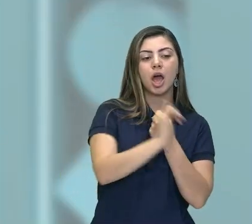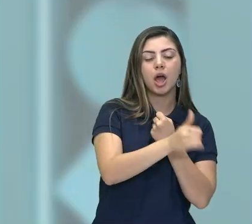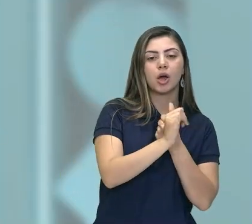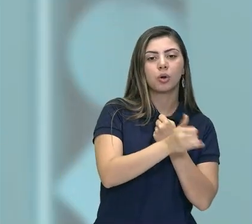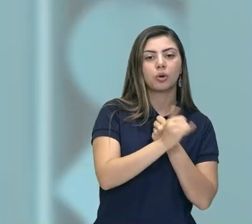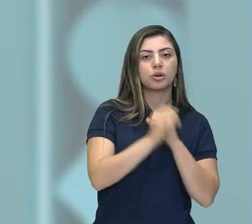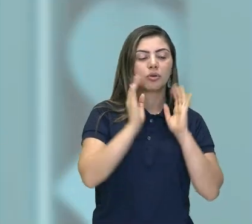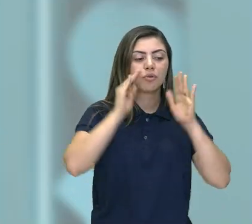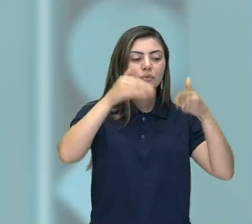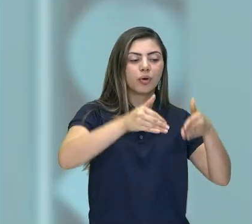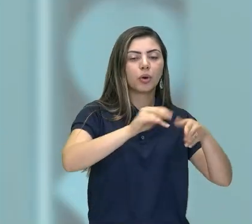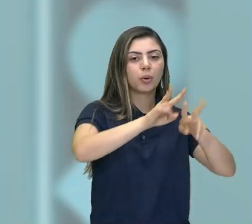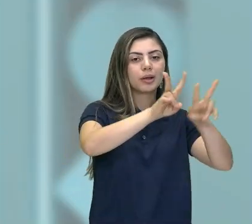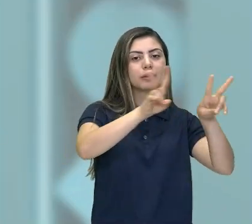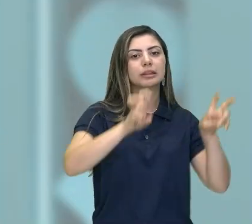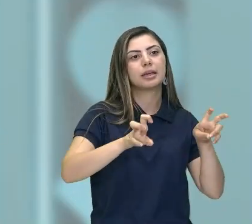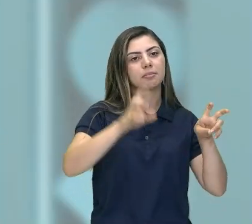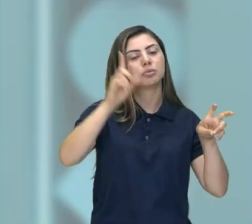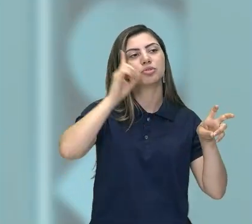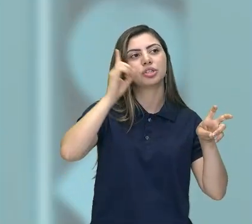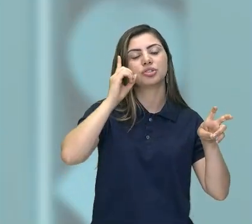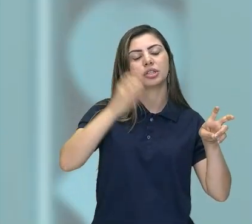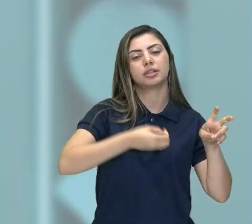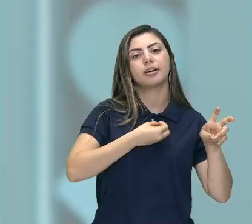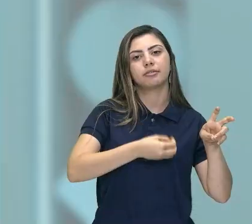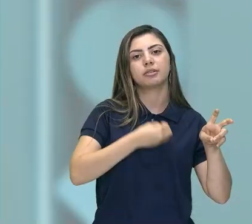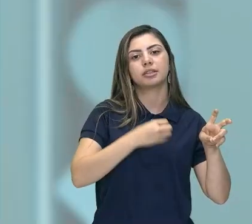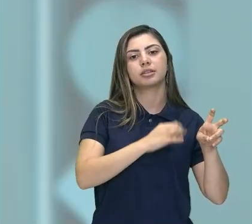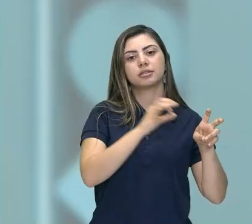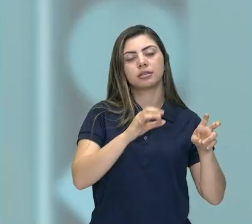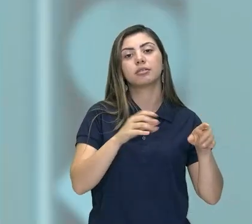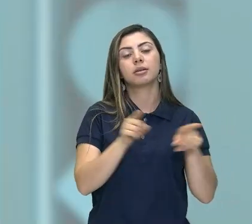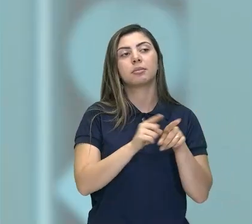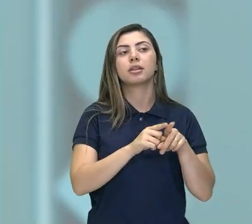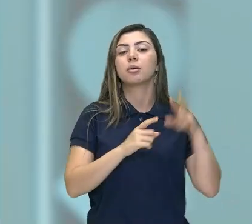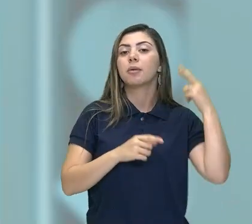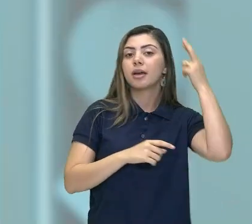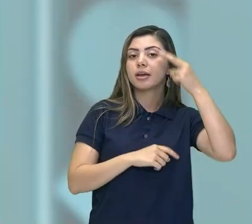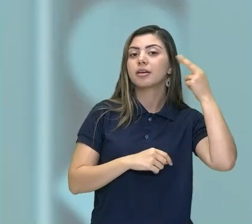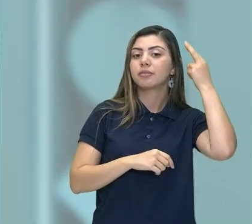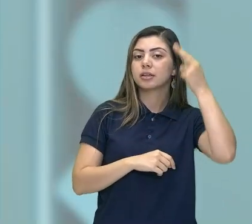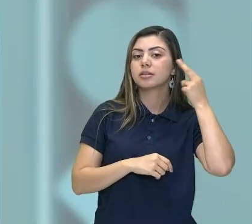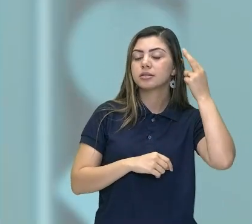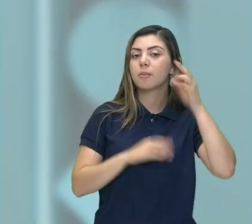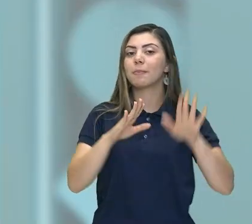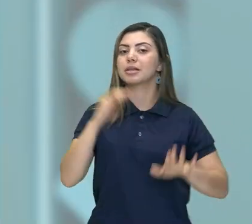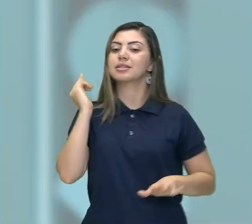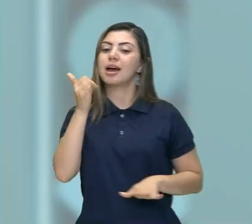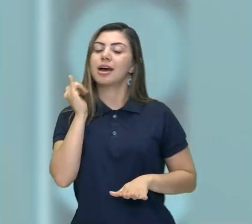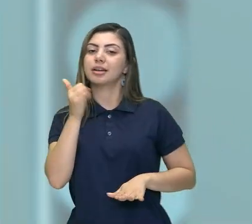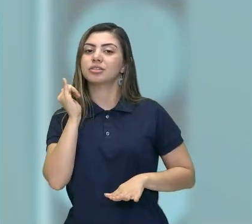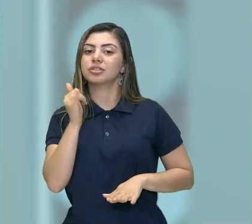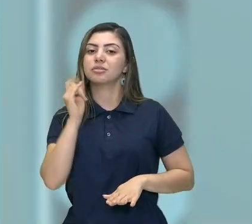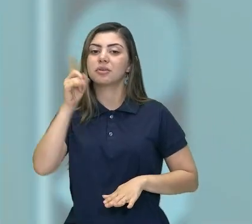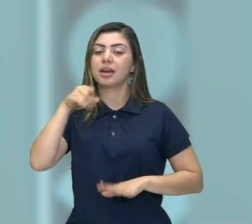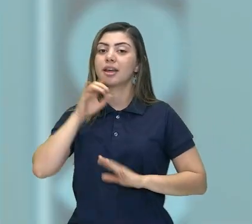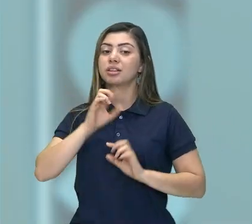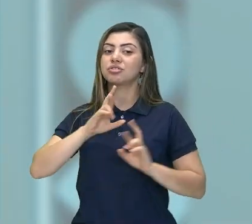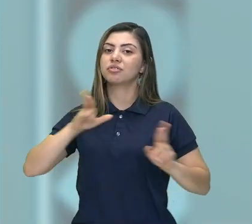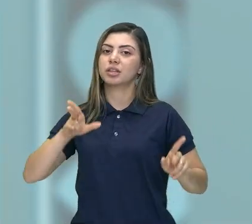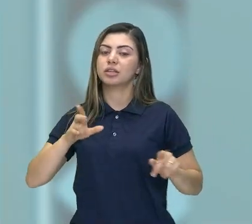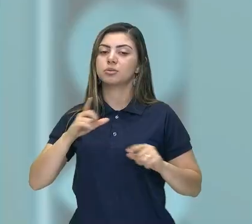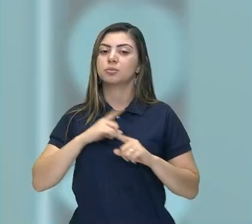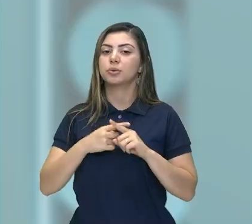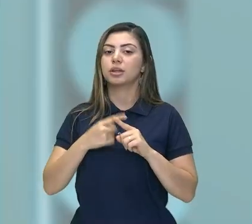um tema realmente do cotidiano e vai trazer uma reflexão. O conto não, ele também vai ter uma narrativa, vai ter um foco ali, um